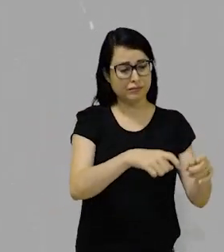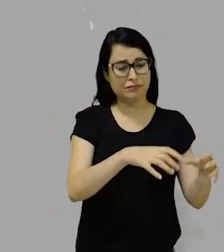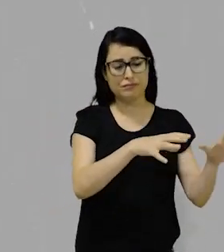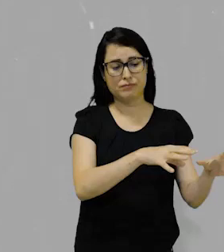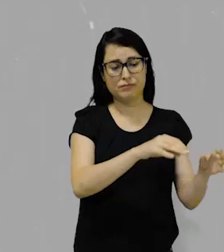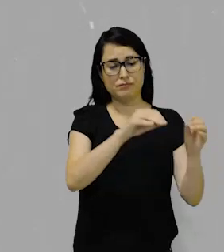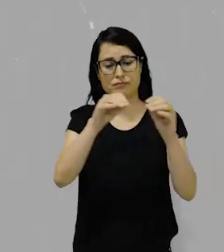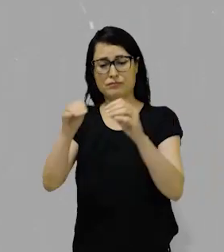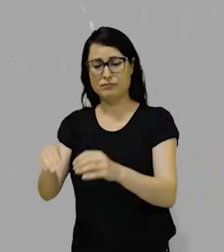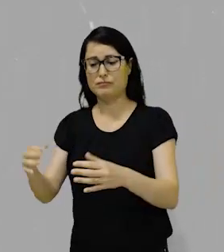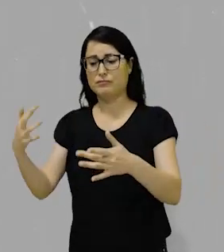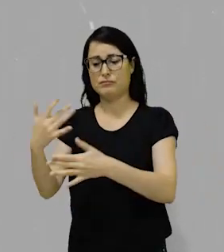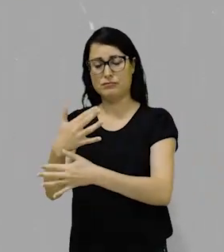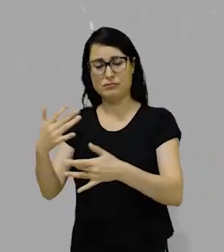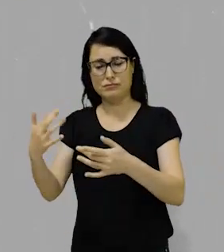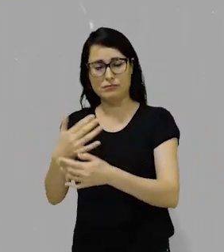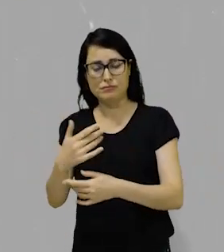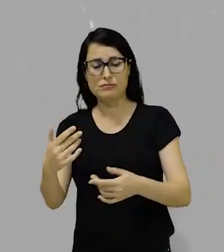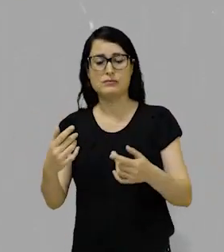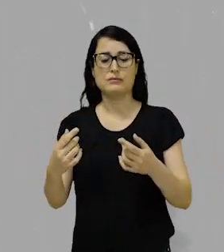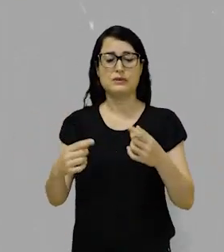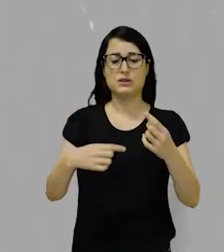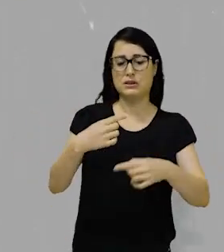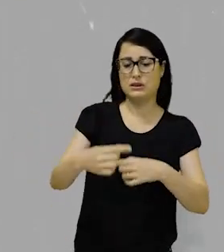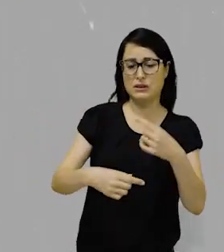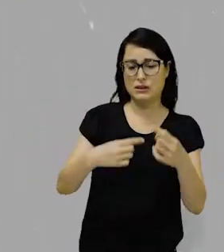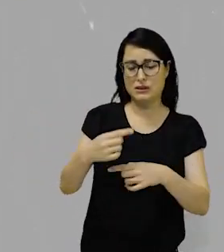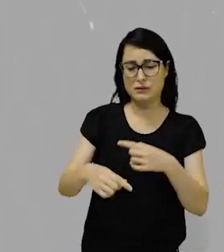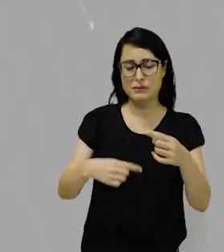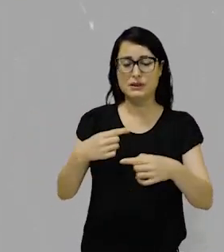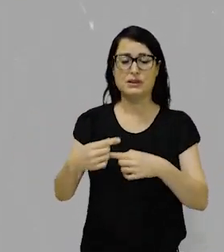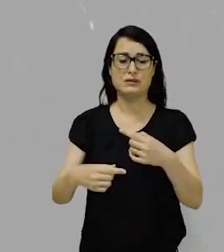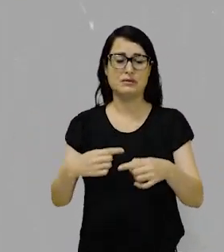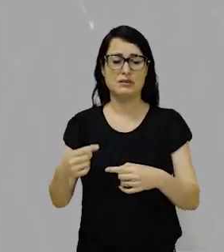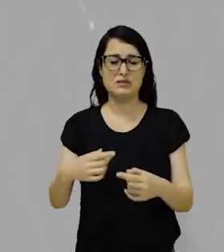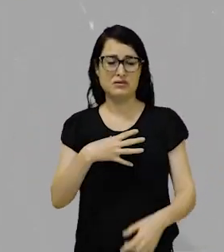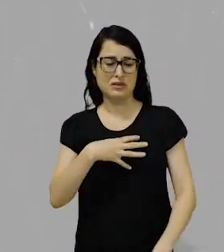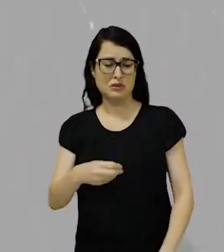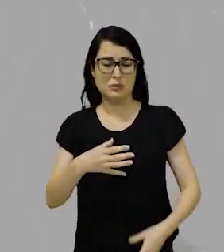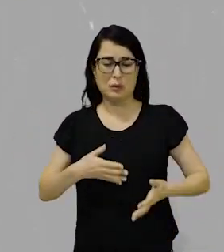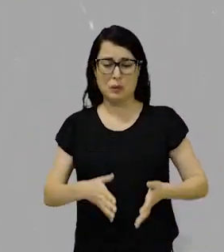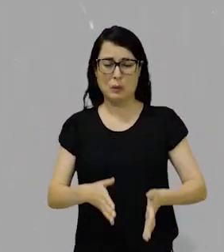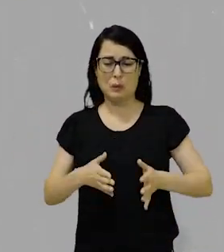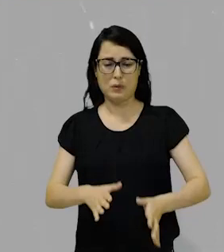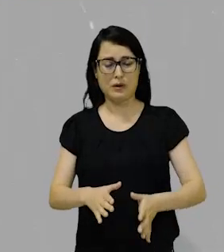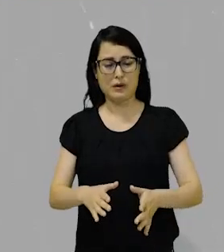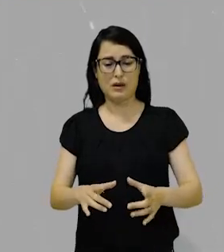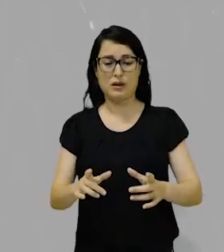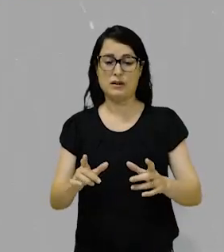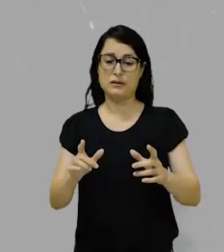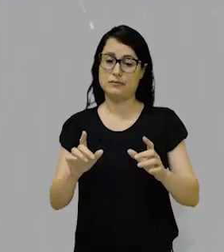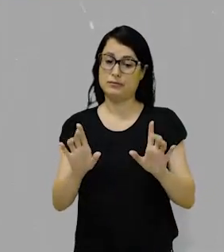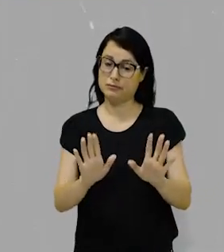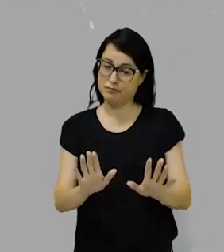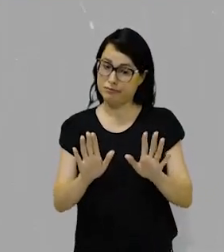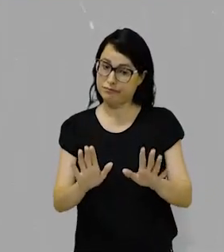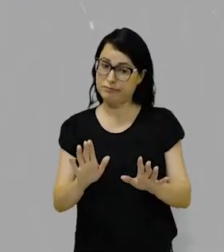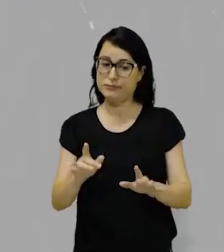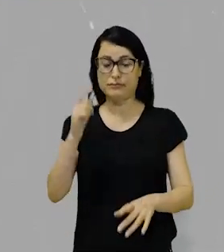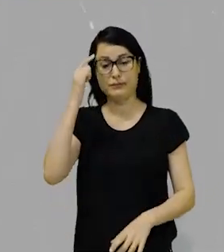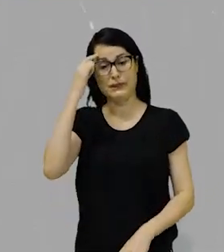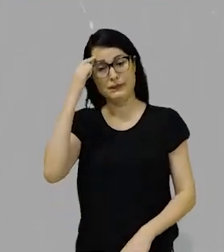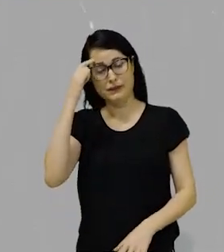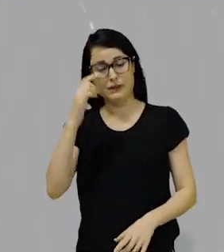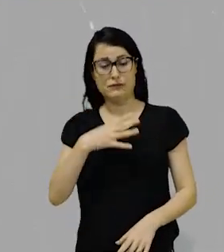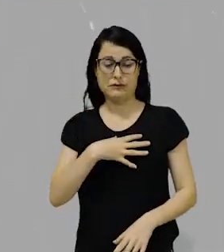nós vamos ter alteração nas dinâmicas demográficas, as pessoas vão deixar de ter muitos filhos e vão começar a ter uma menor quantidade de filhos, né? Nós